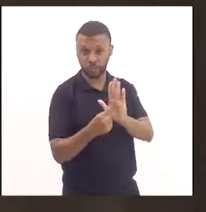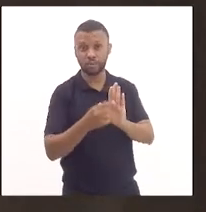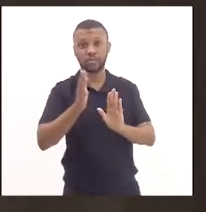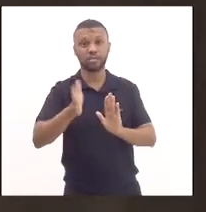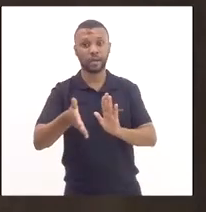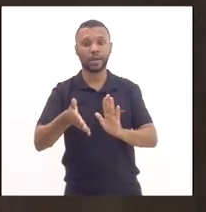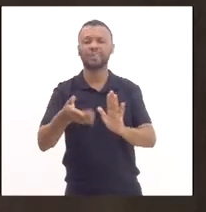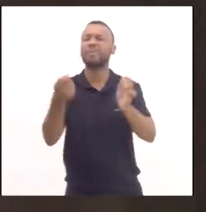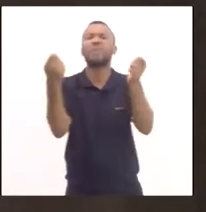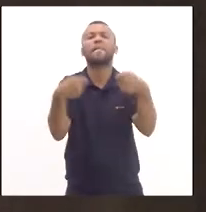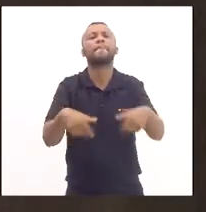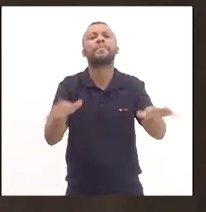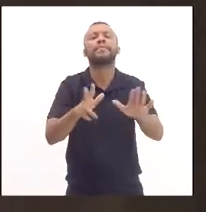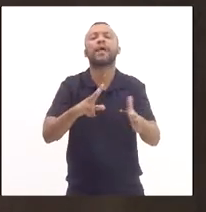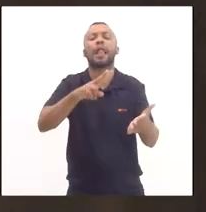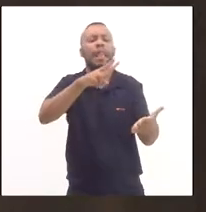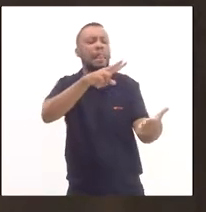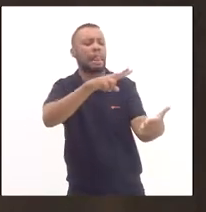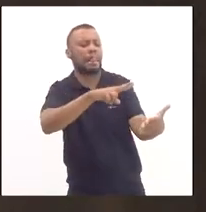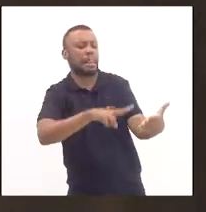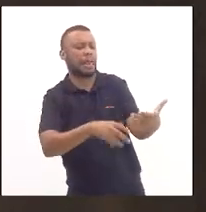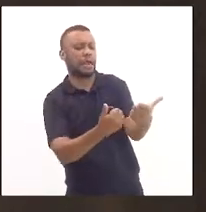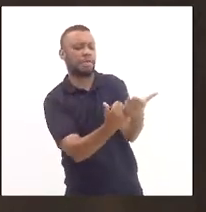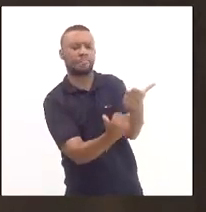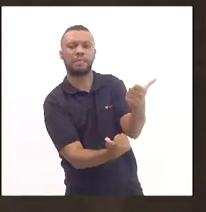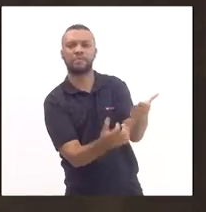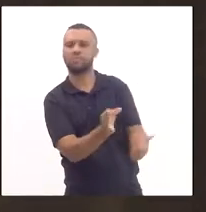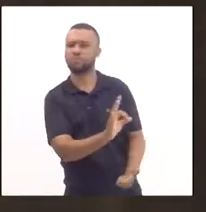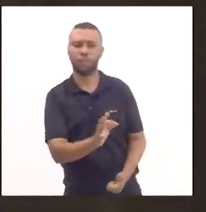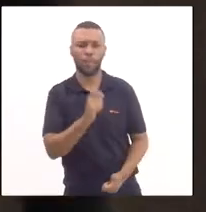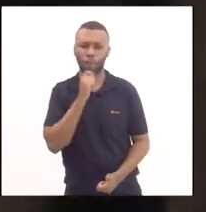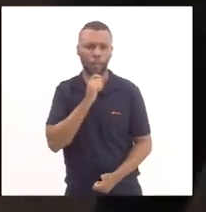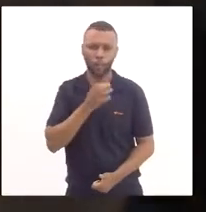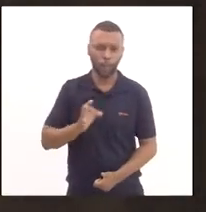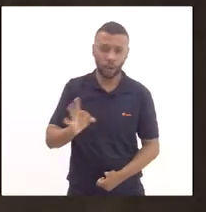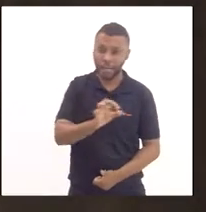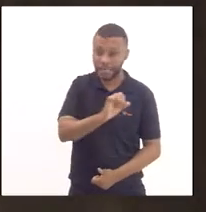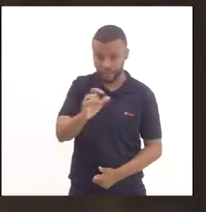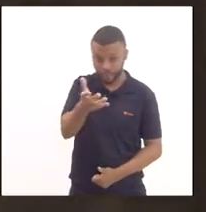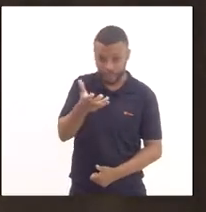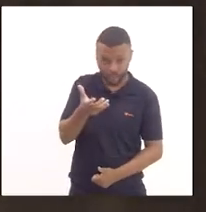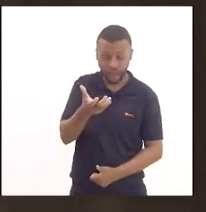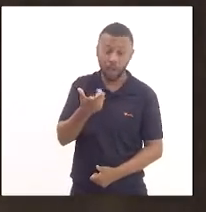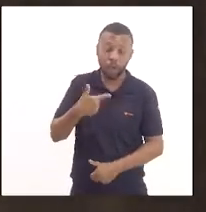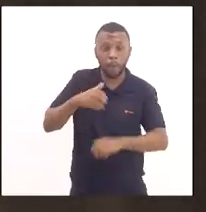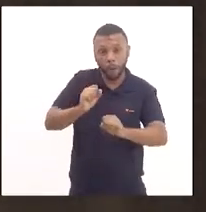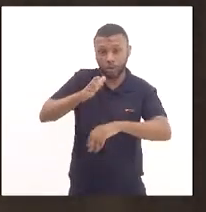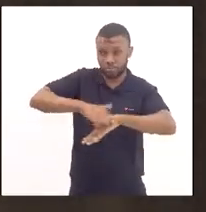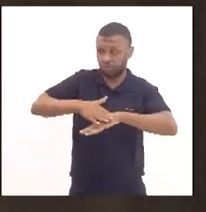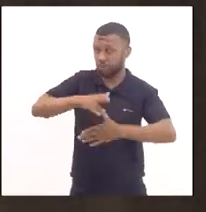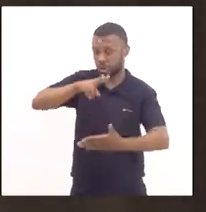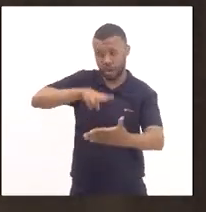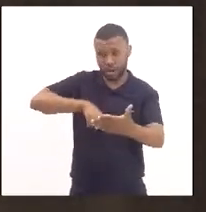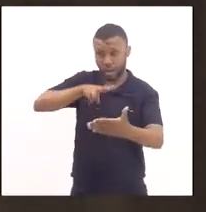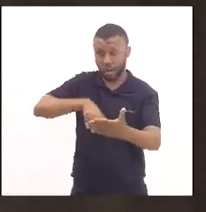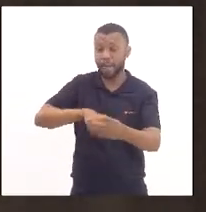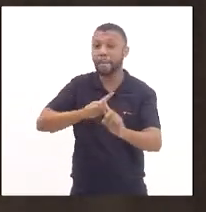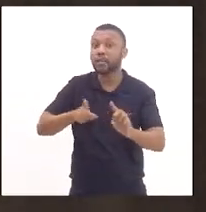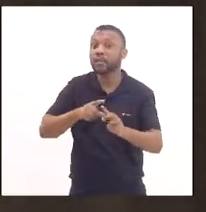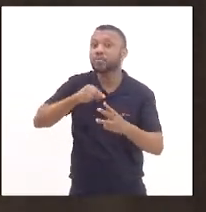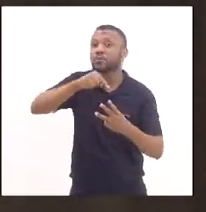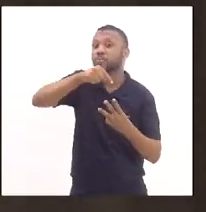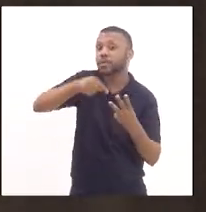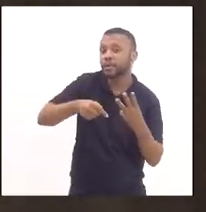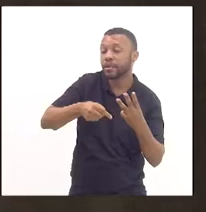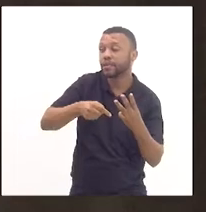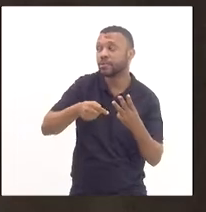sem necessidade de leitura da subemenda, mas se Vossa Excelência quiser, eu a leio, são 3, eu